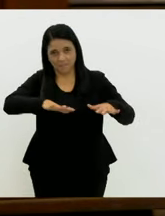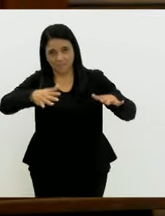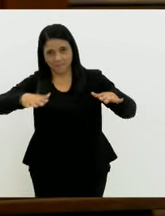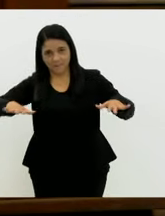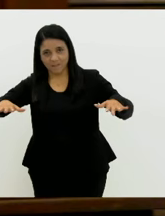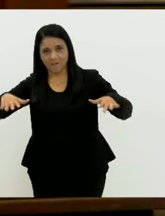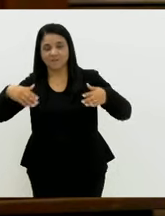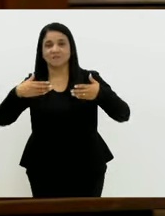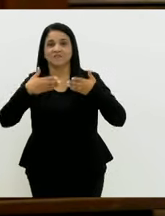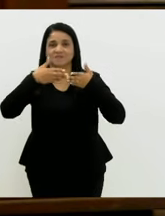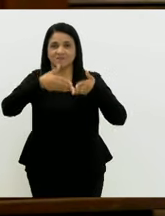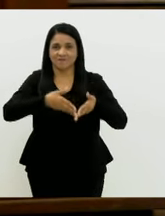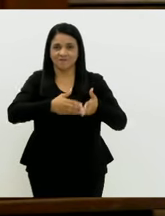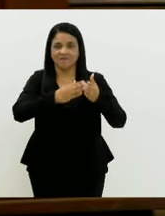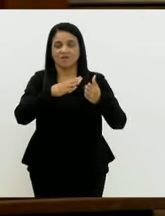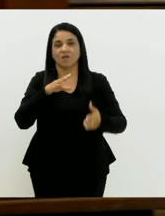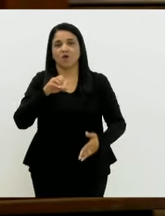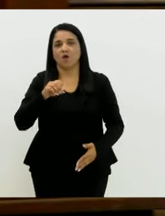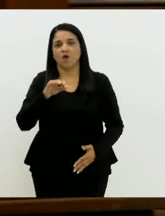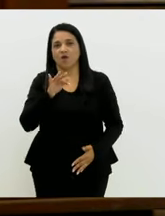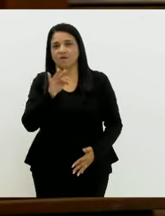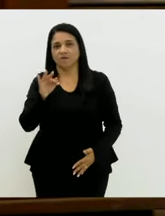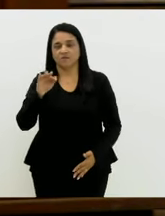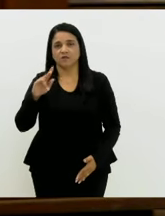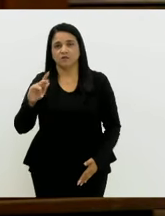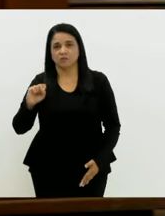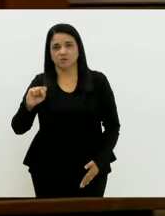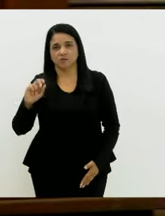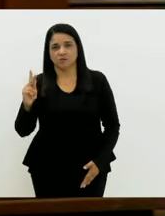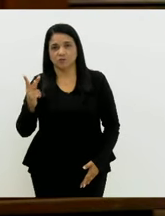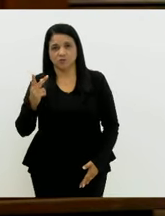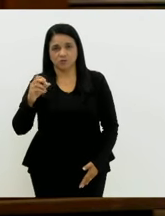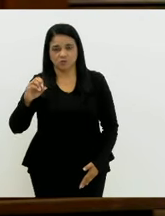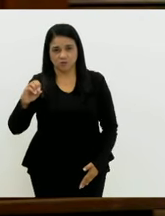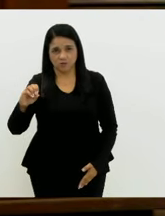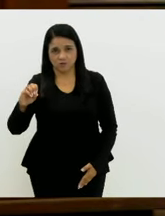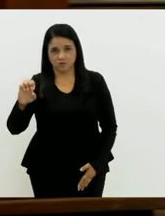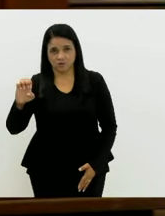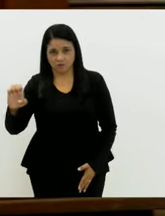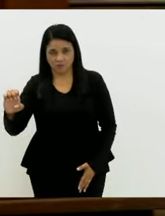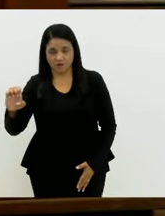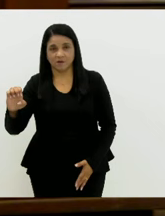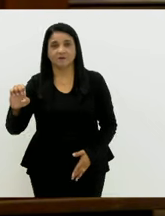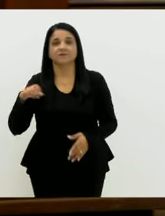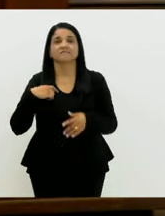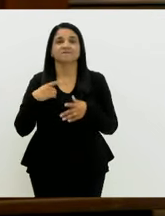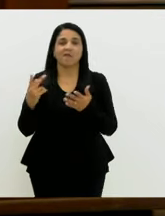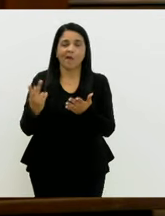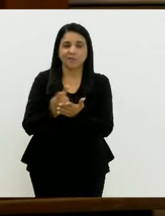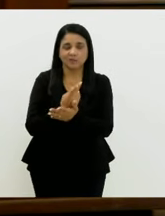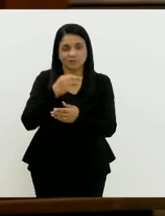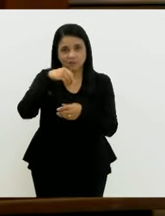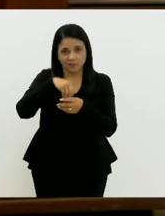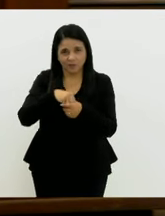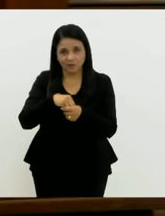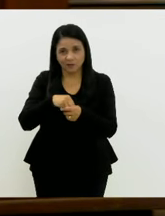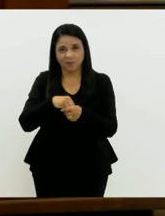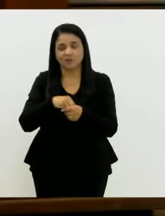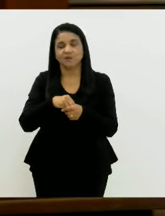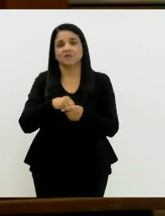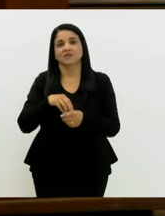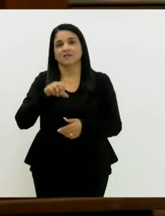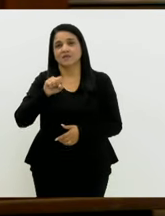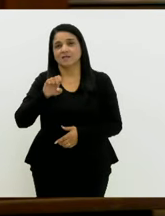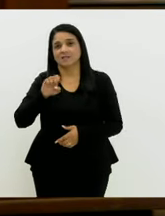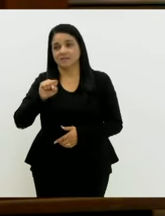e offshore no estado do Rio de Janeiro, investimentos que acontecerão no estaleiro São Gonçalo,